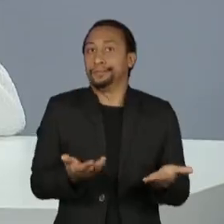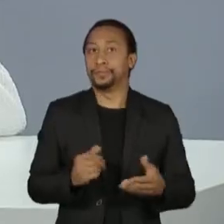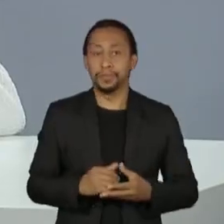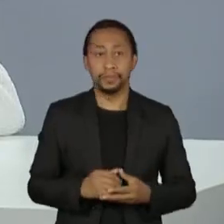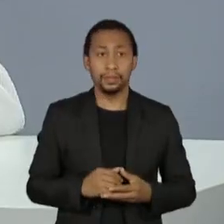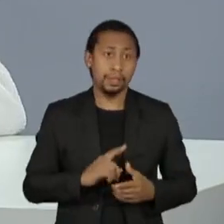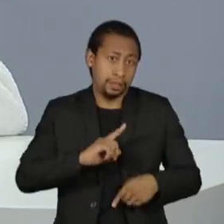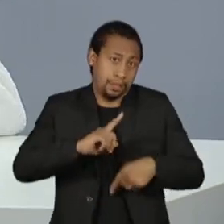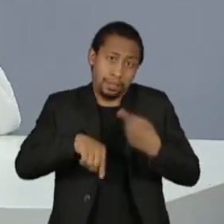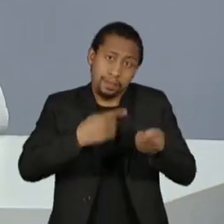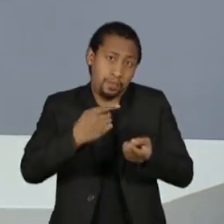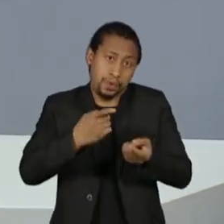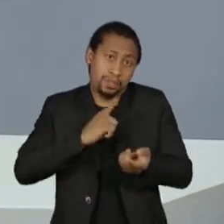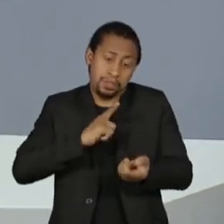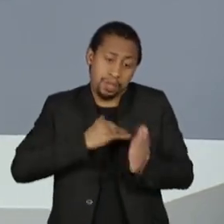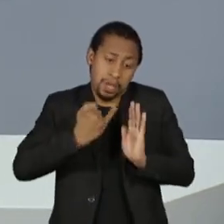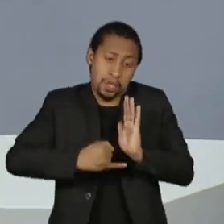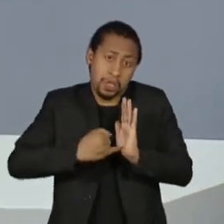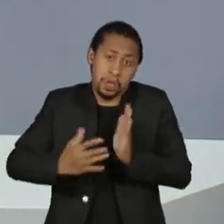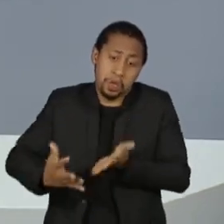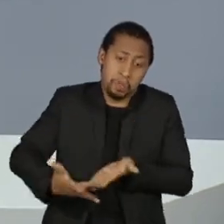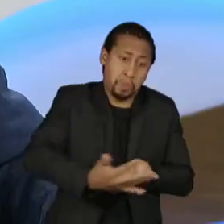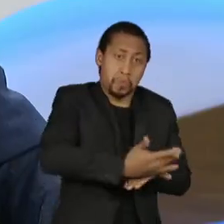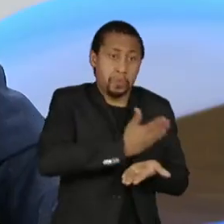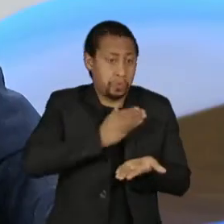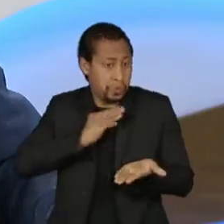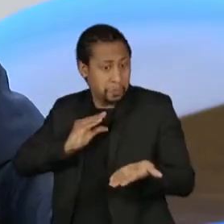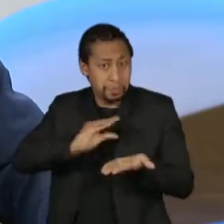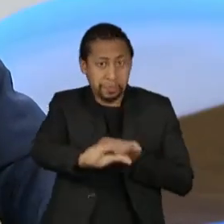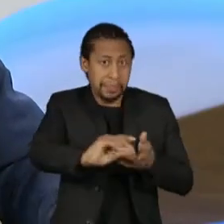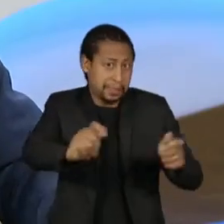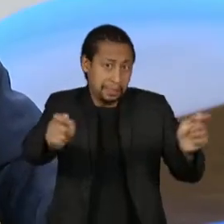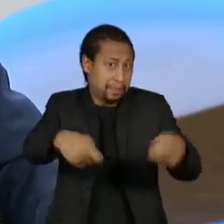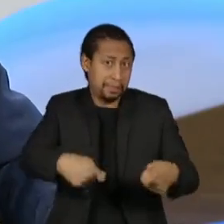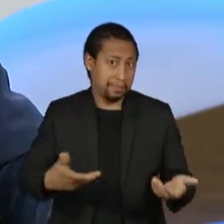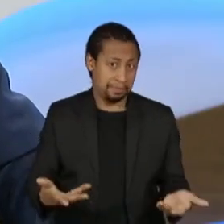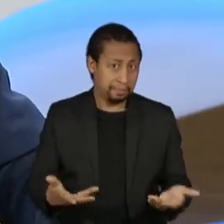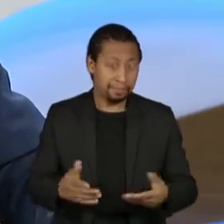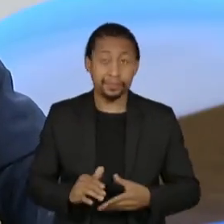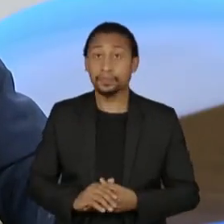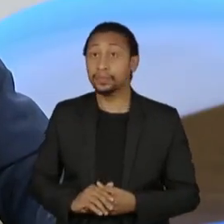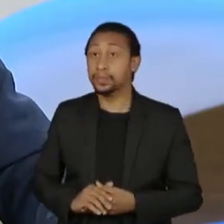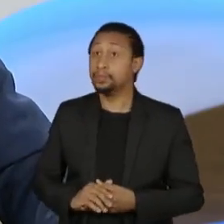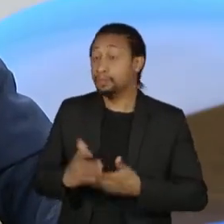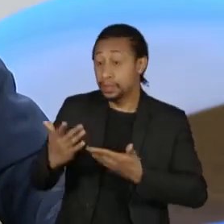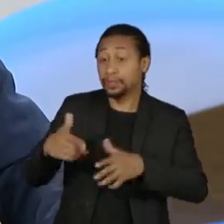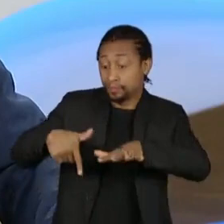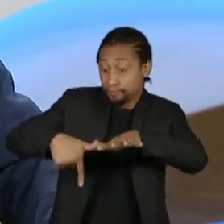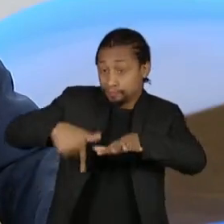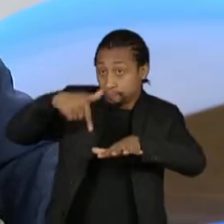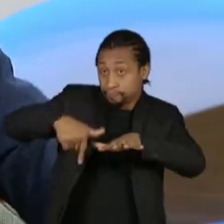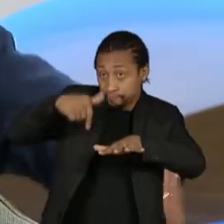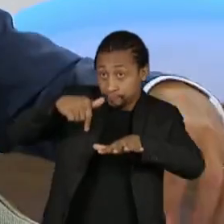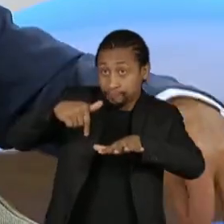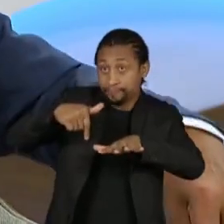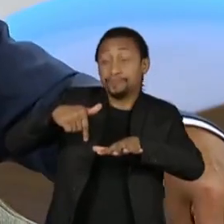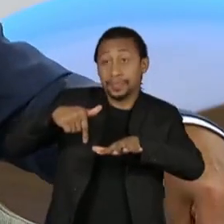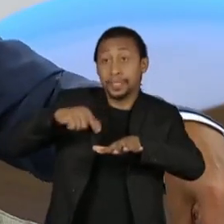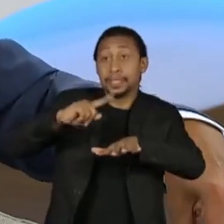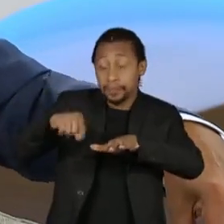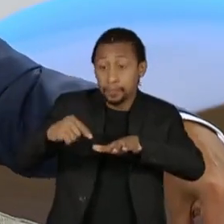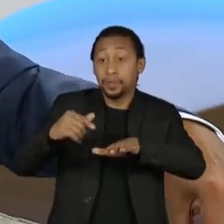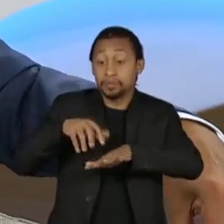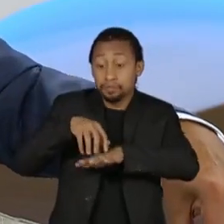Não. Então o Brasil vai levar em conta o custo do refino no Brasil